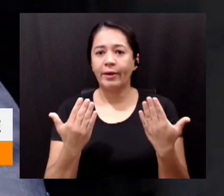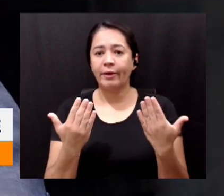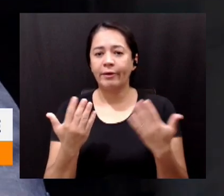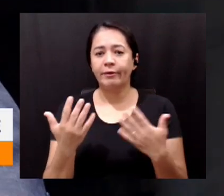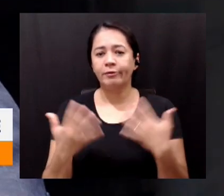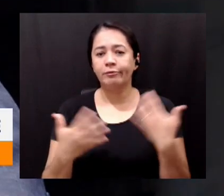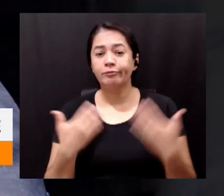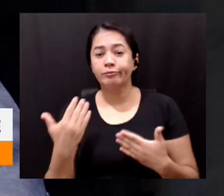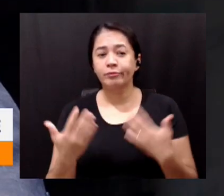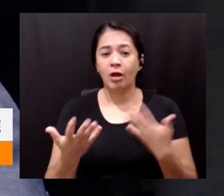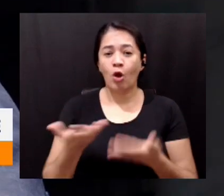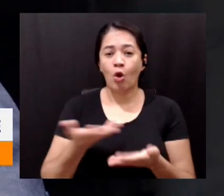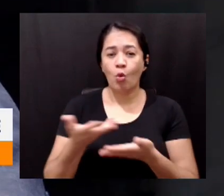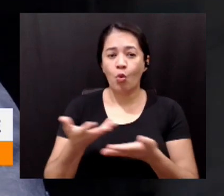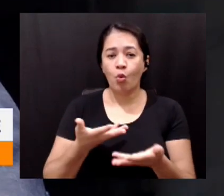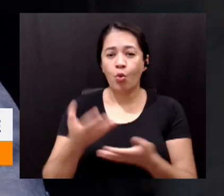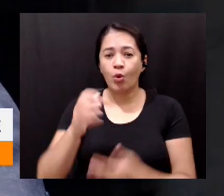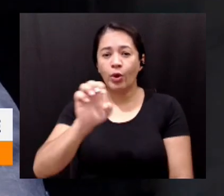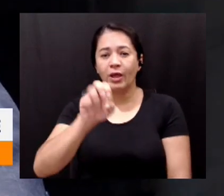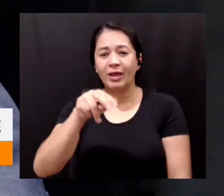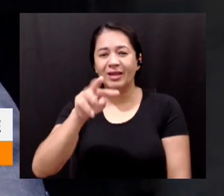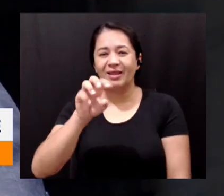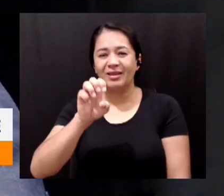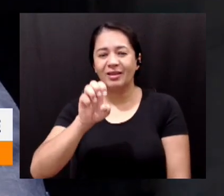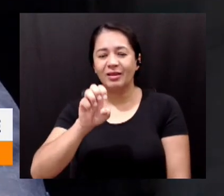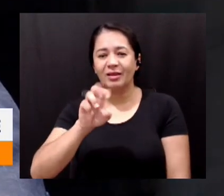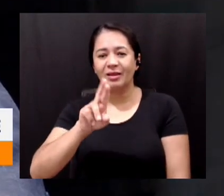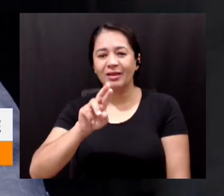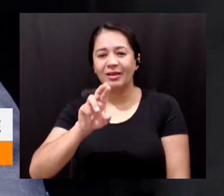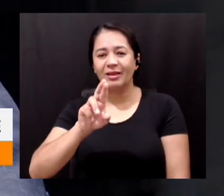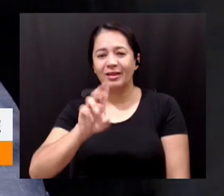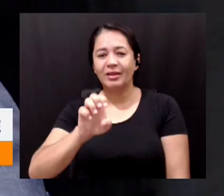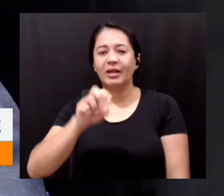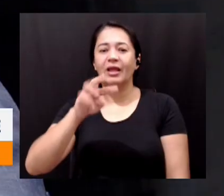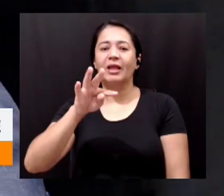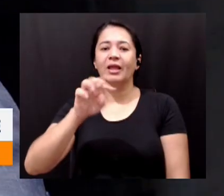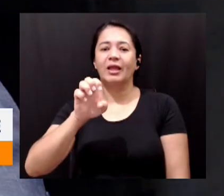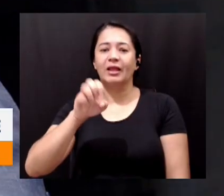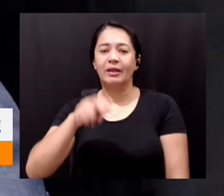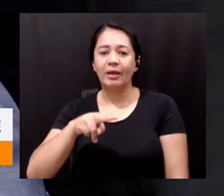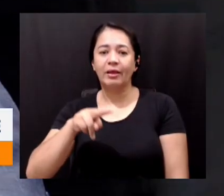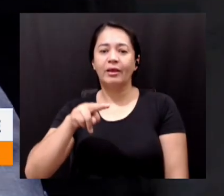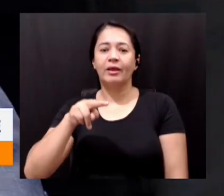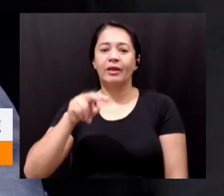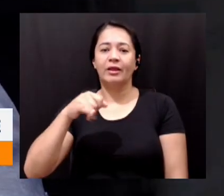uma forma em que as pessoas se entretenham com